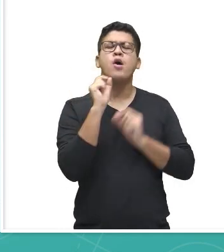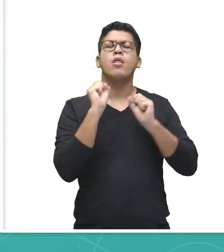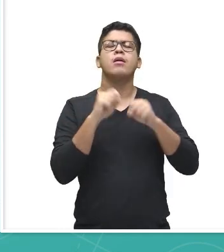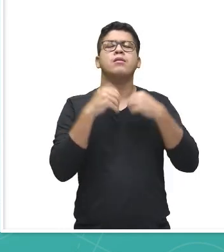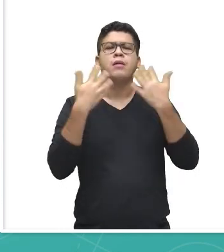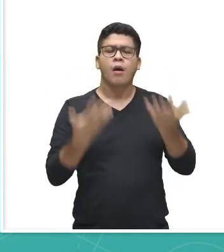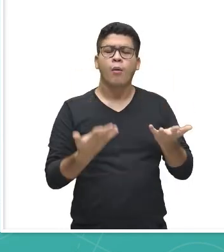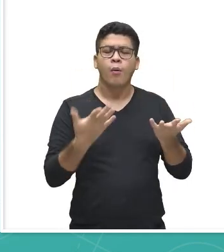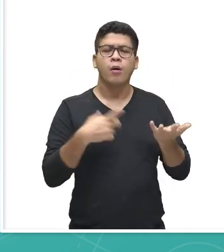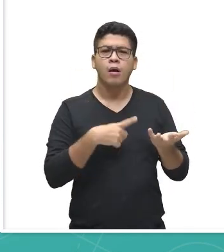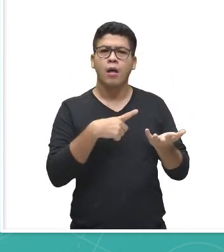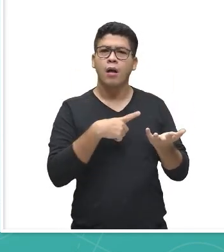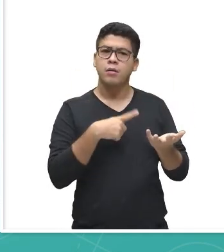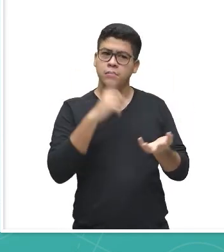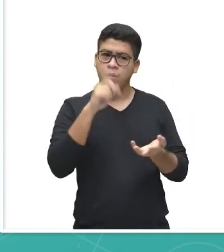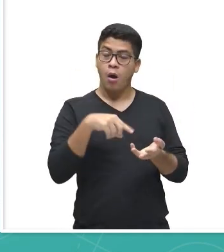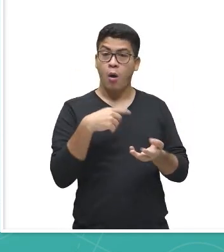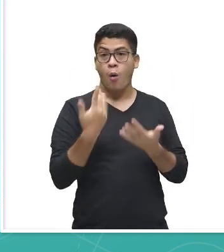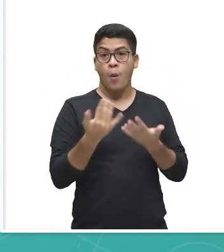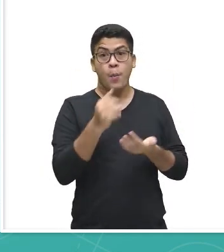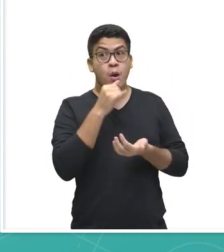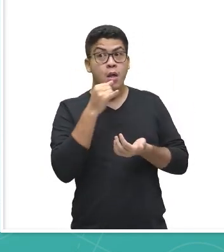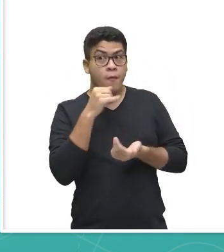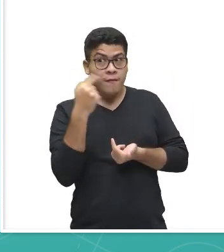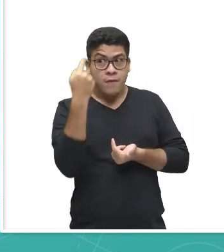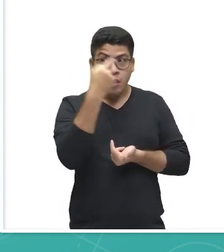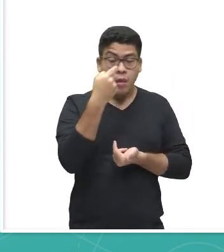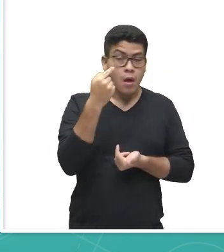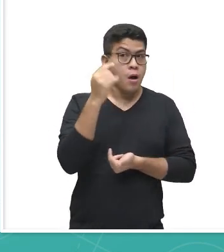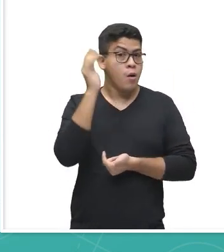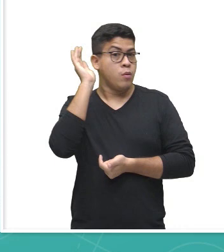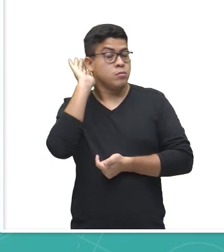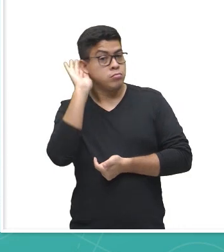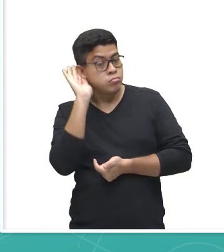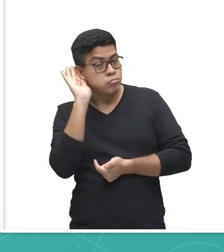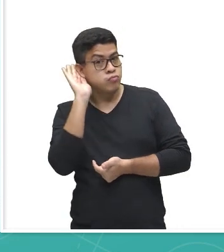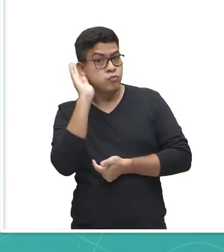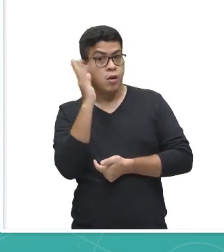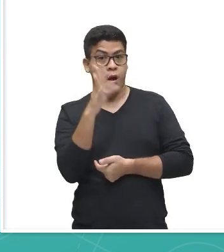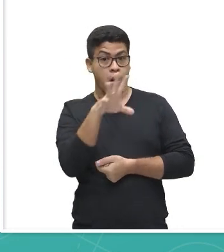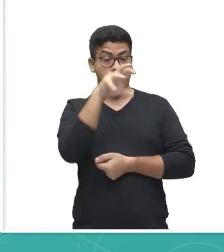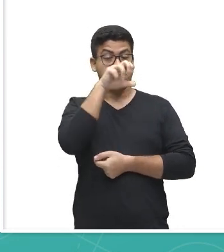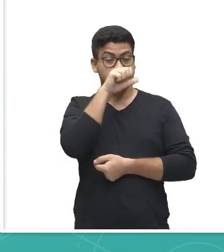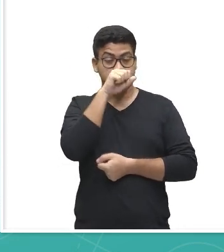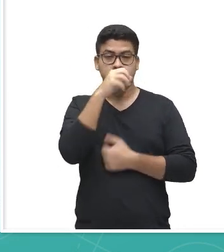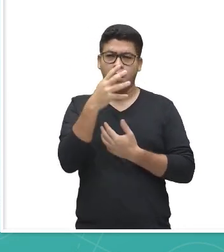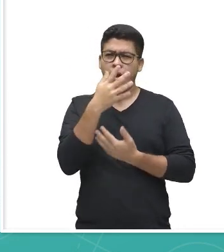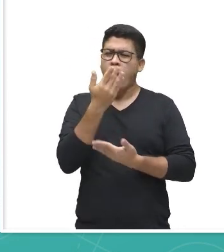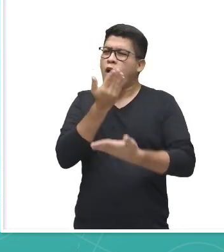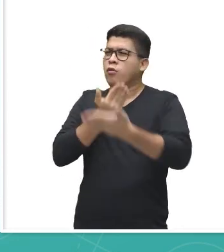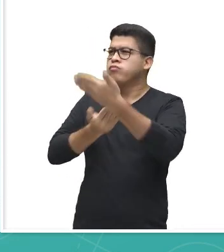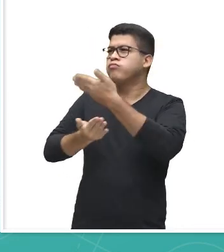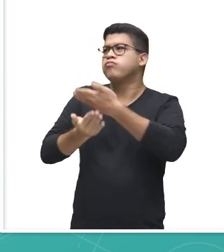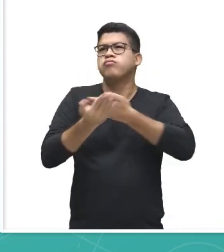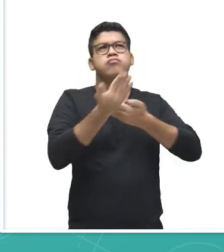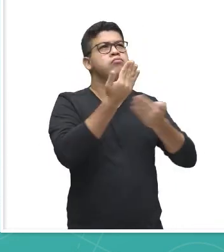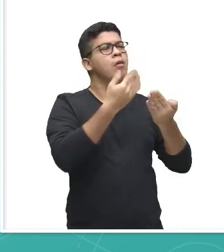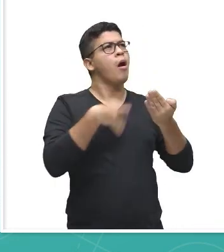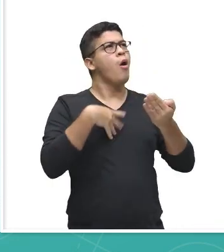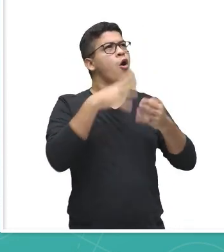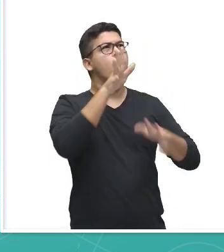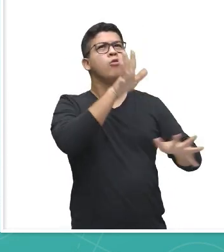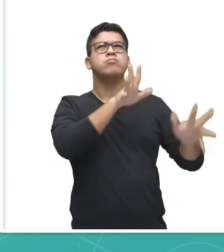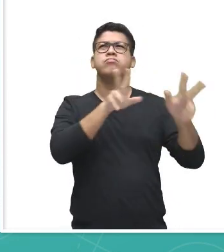nossos órgãos do sentido, porque é através deles que nós vamos interagir com o ambiente à nossa volta. A forma que a gente